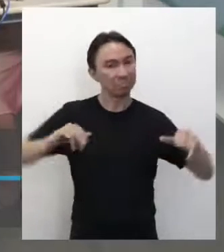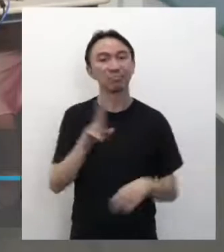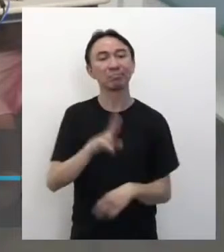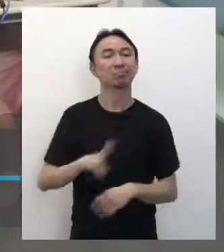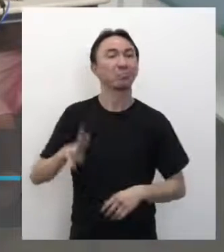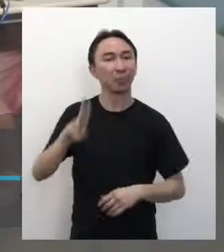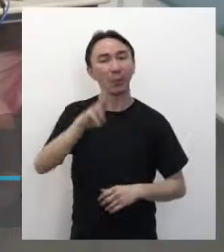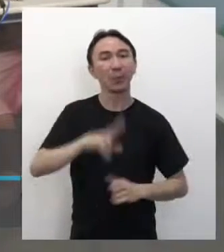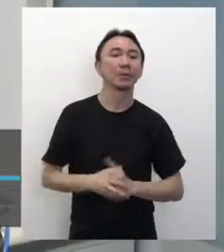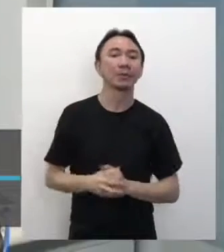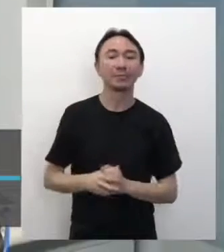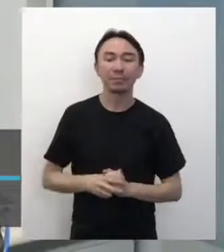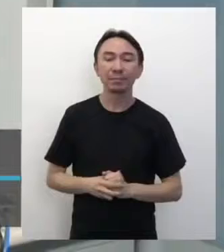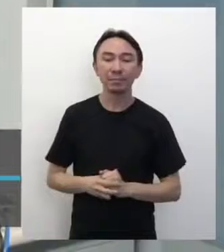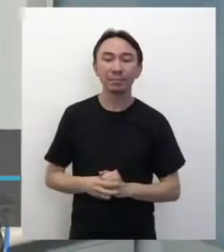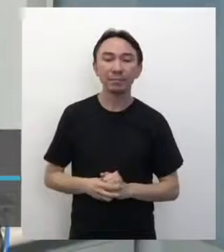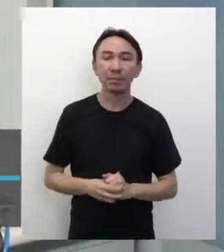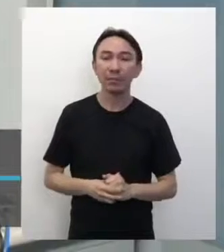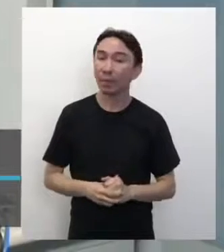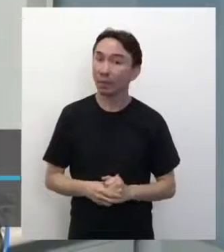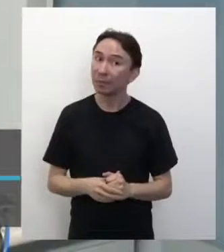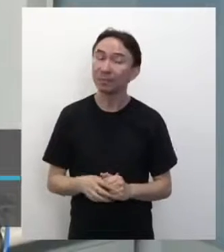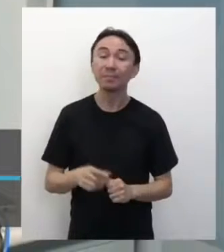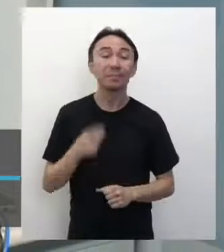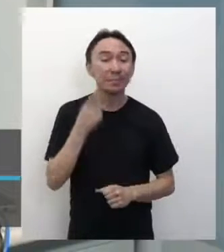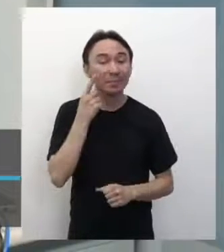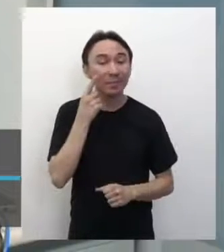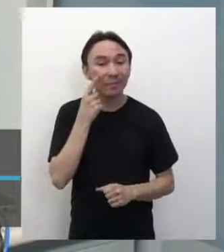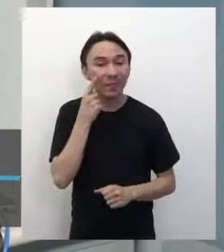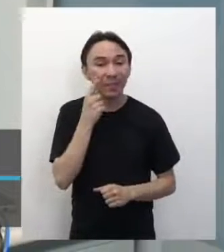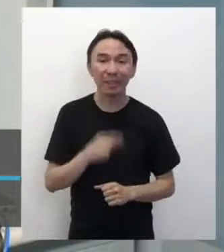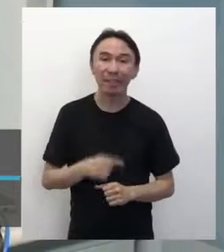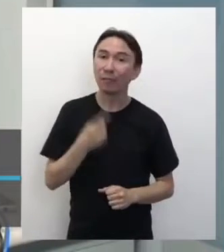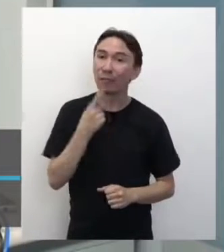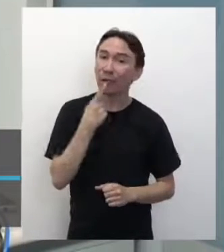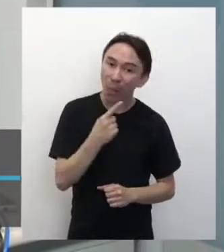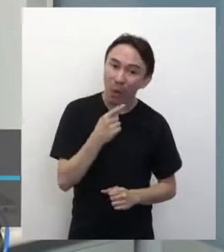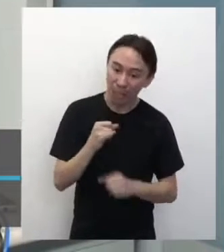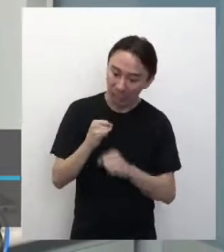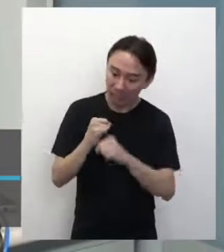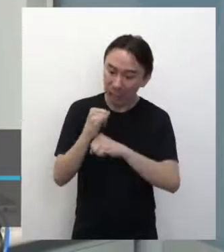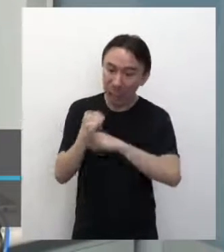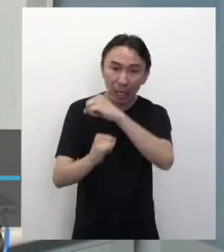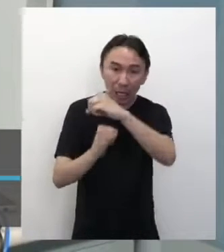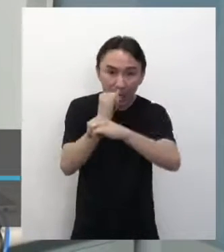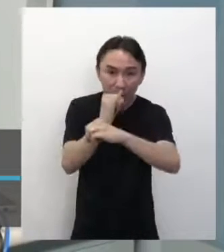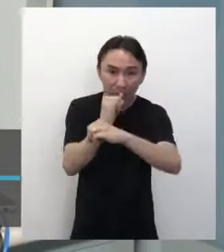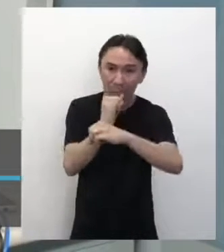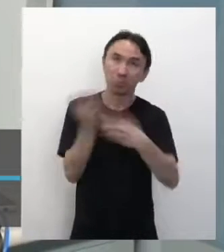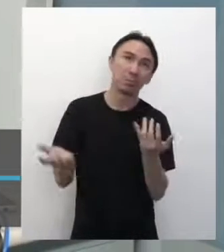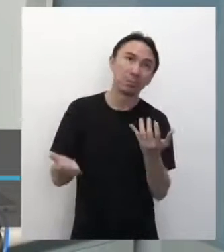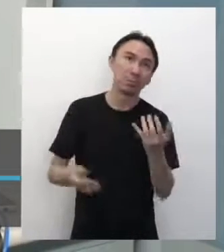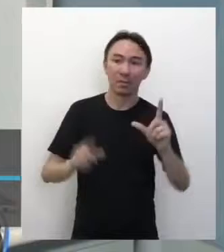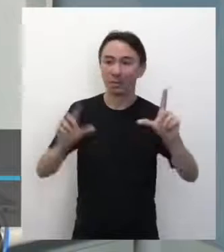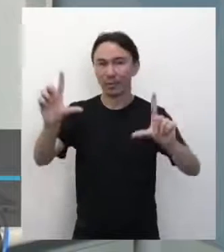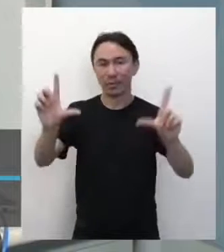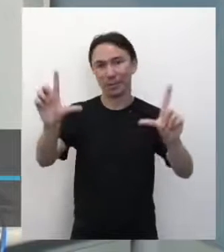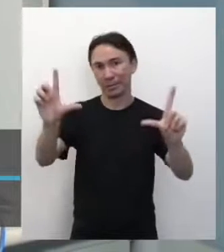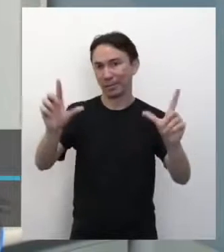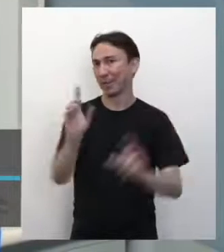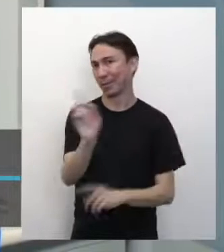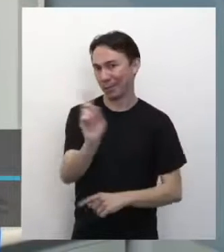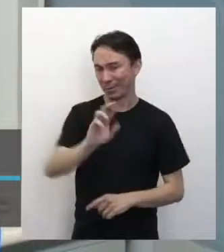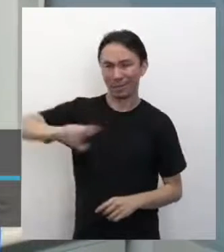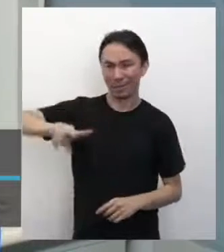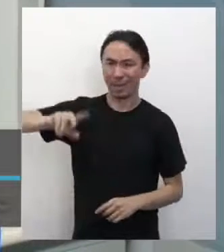obras de arte. Olha que legal, graças a Deus, ninguém escreveu internet e televisão, né? Porque era antigamente, né? Antigamente. Aí não tinha, o carro de som ainda